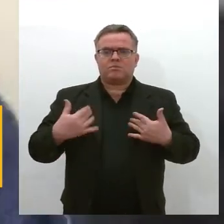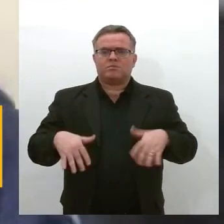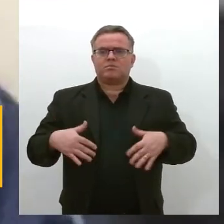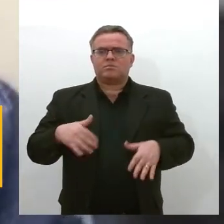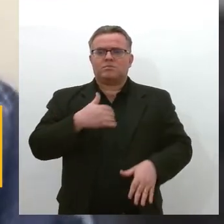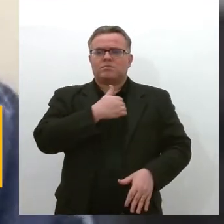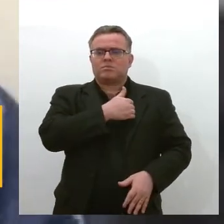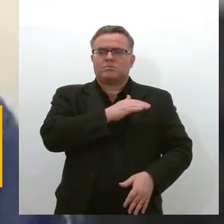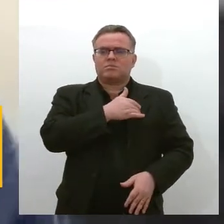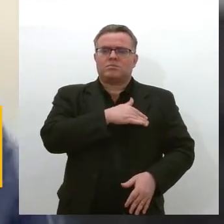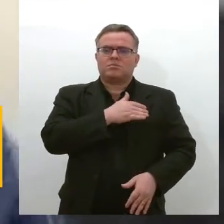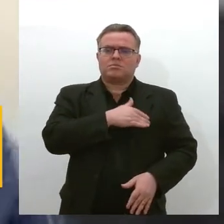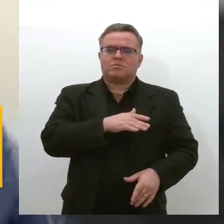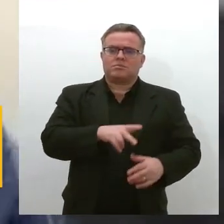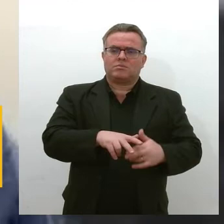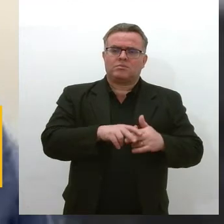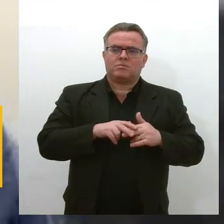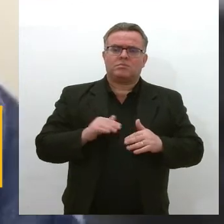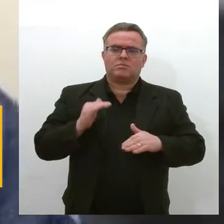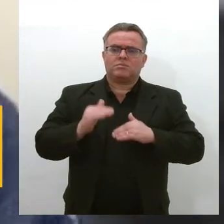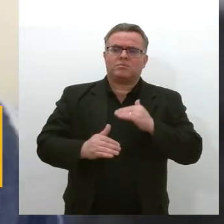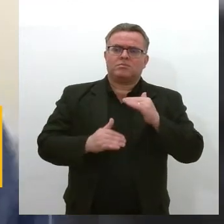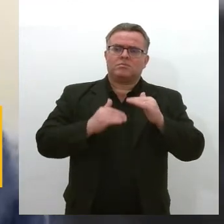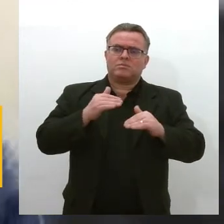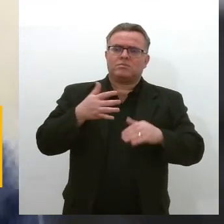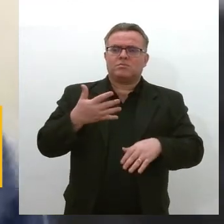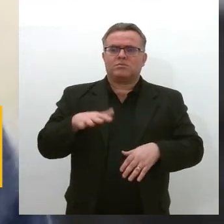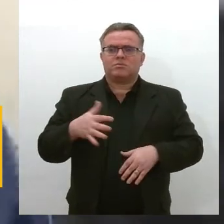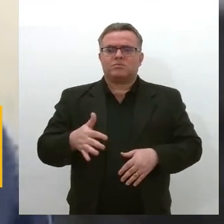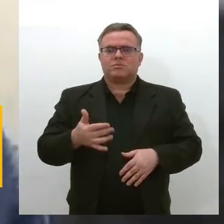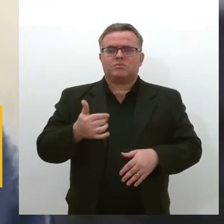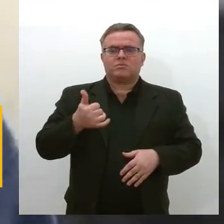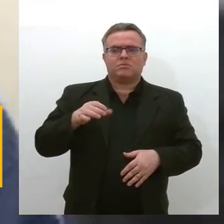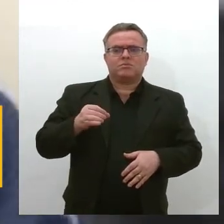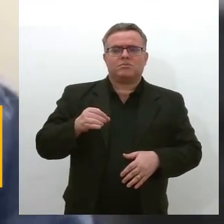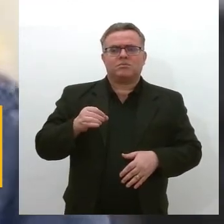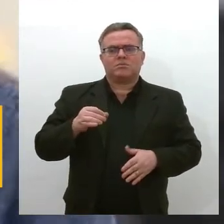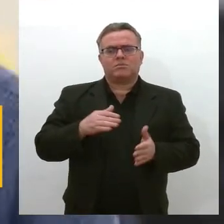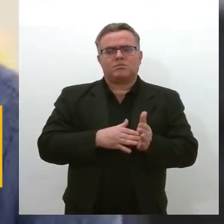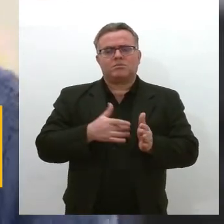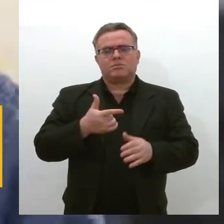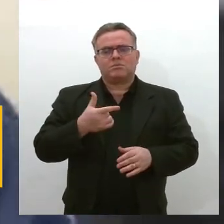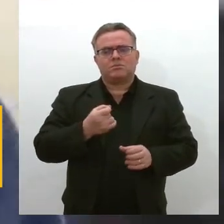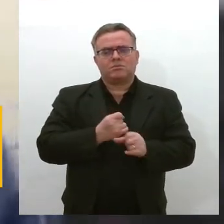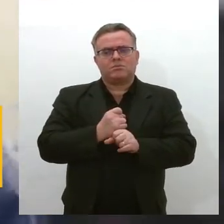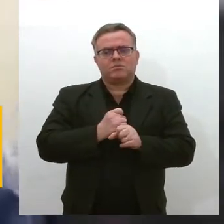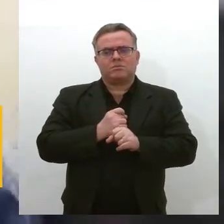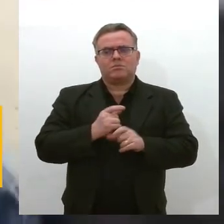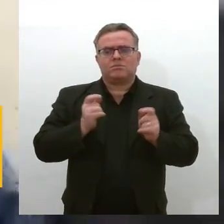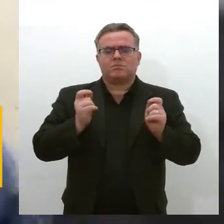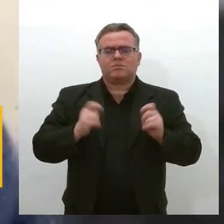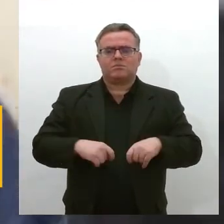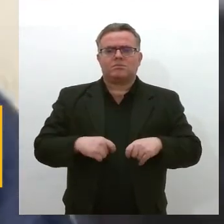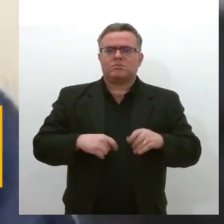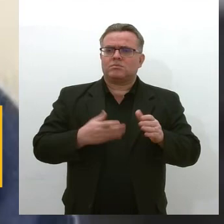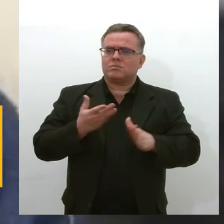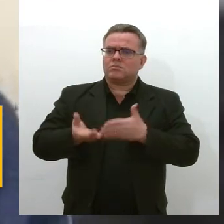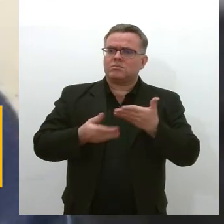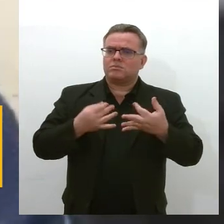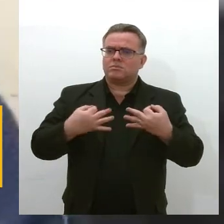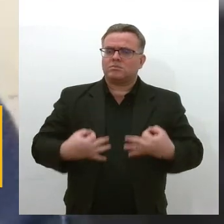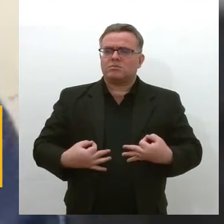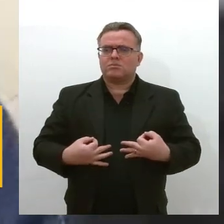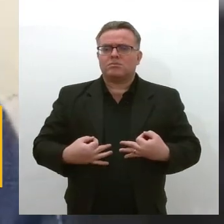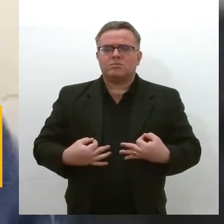isso leva um tempo, em média de 10 a 20 anos, para que essa pessoa busque um tratamento adequado. E o tratamento acaba sendo um